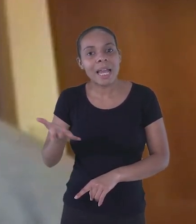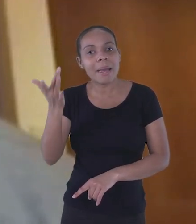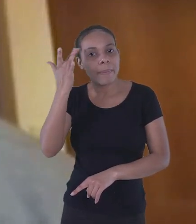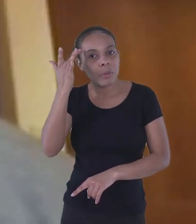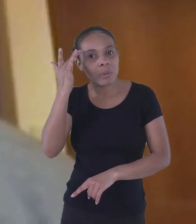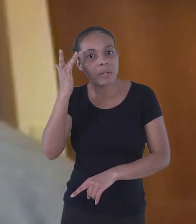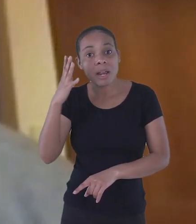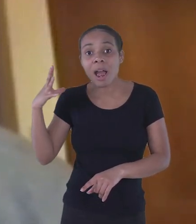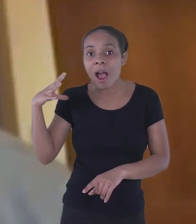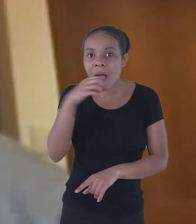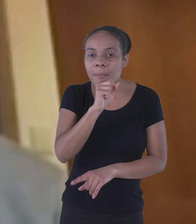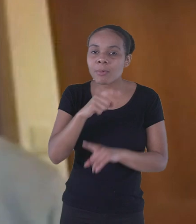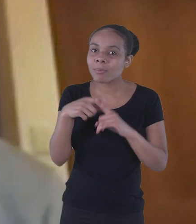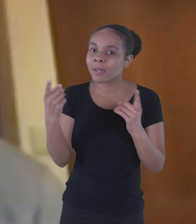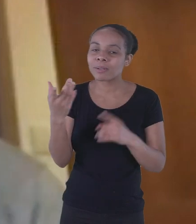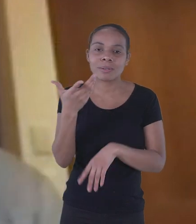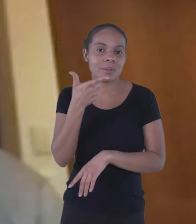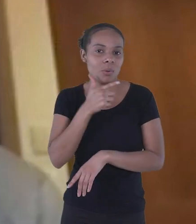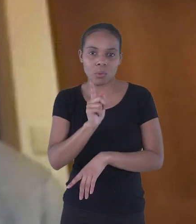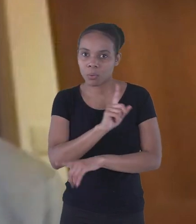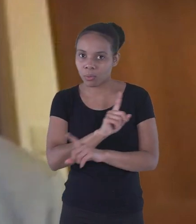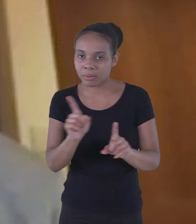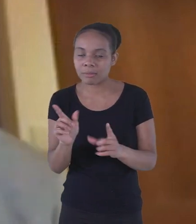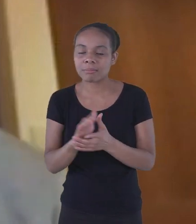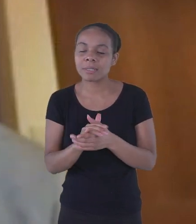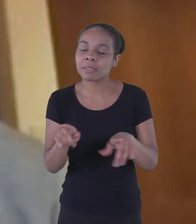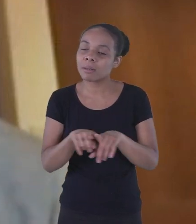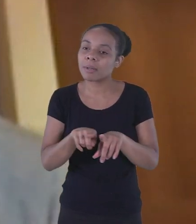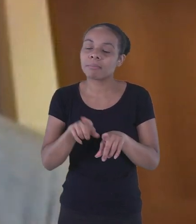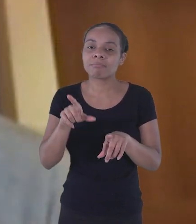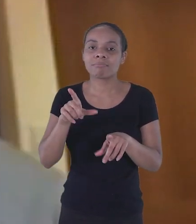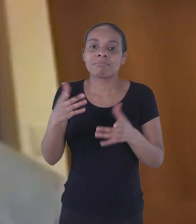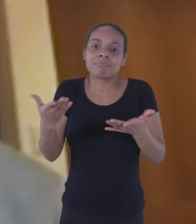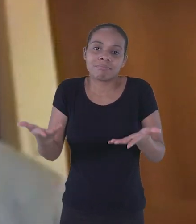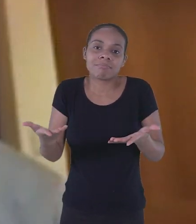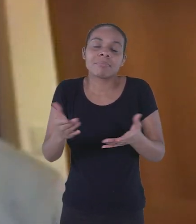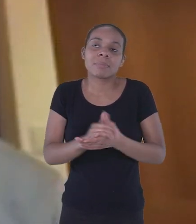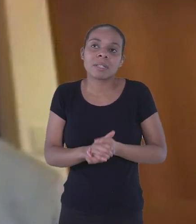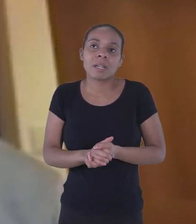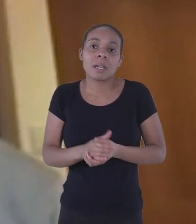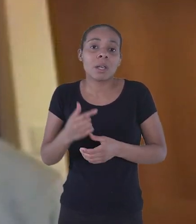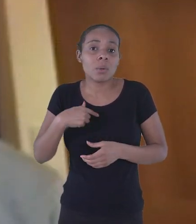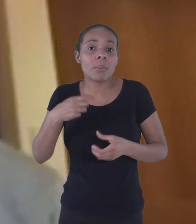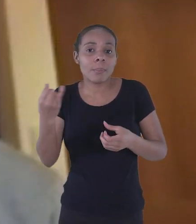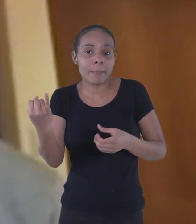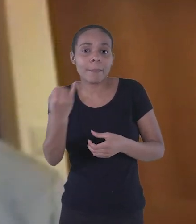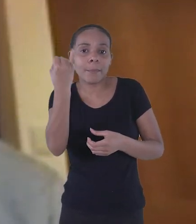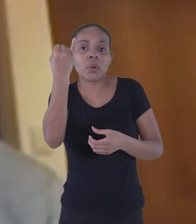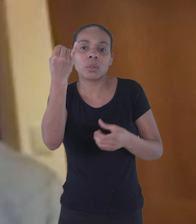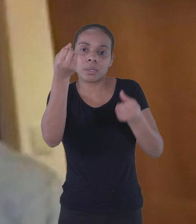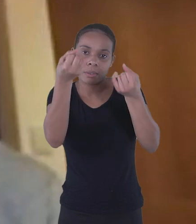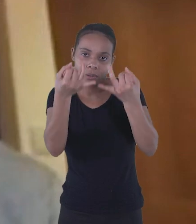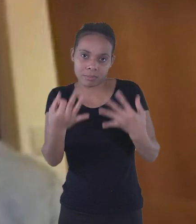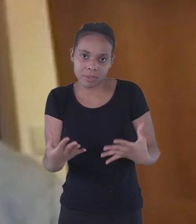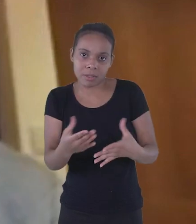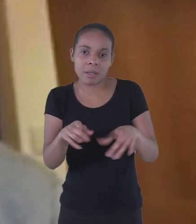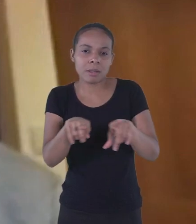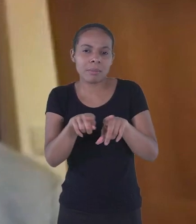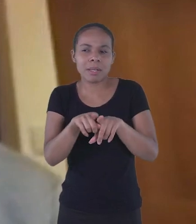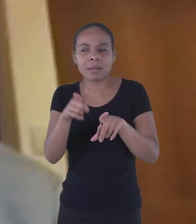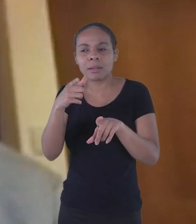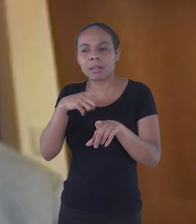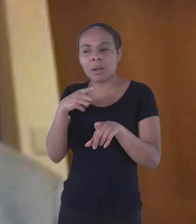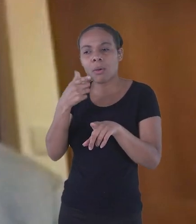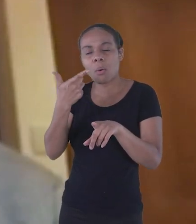música e a literatura. Então, eu achei importante escrever. O outro era uma gozação do mercado